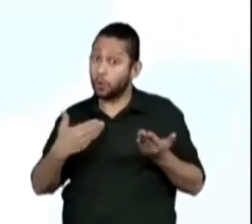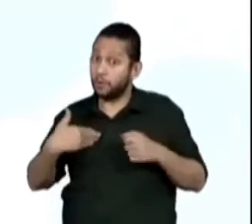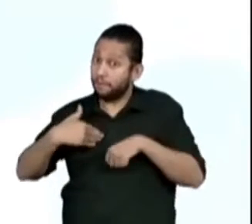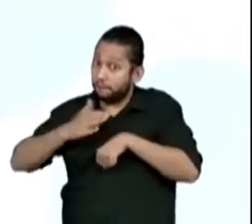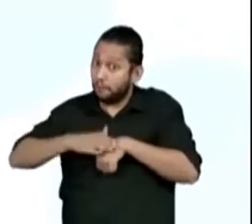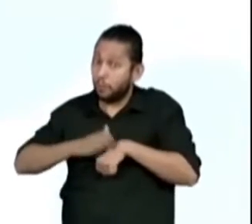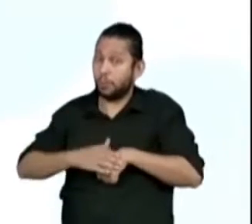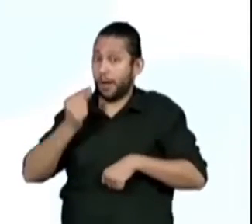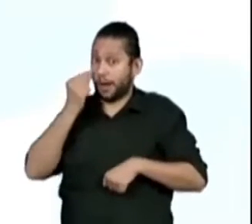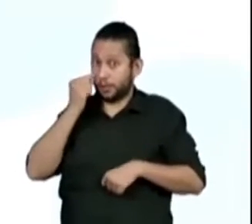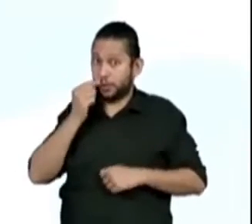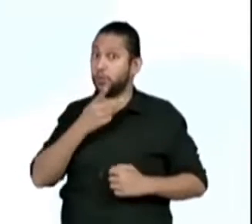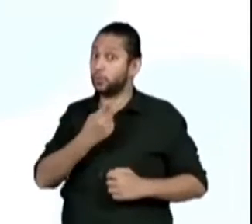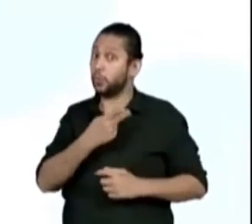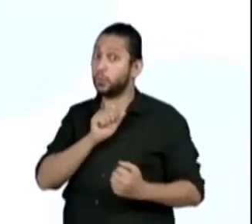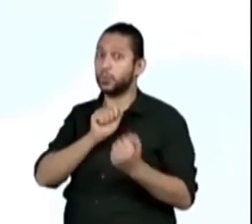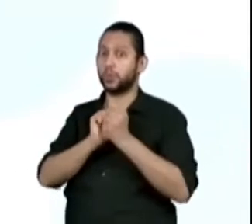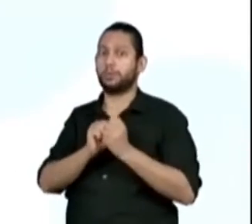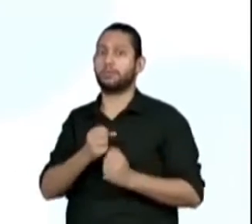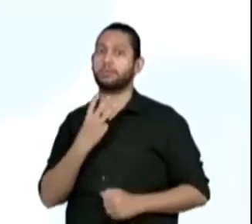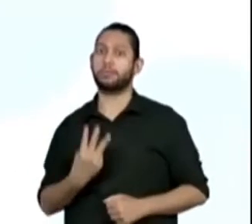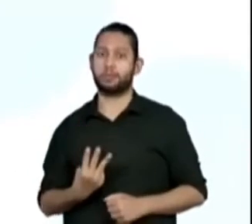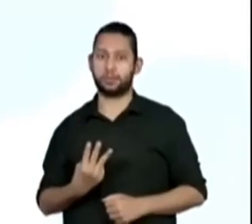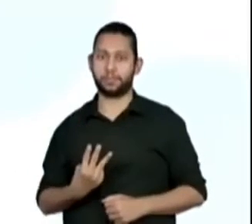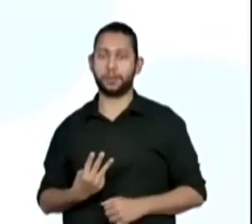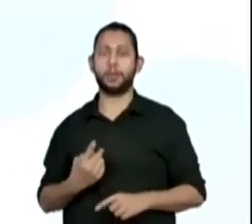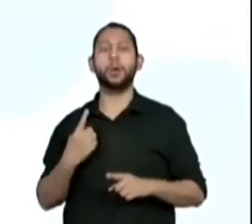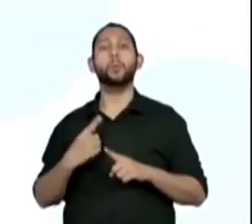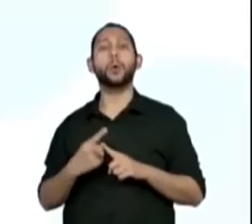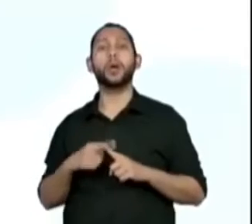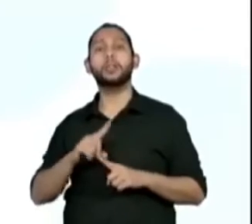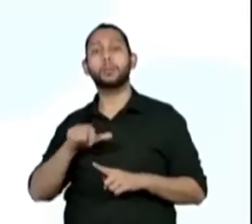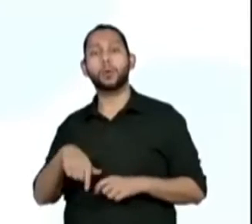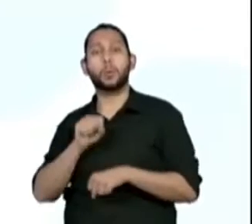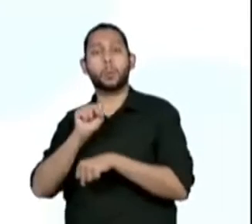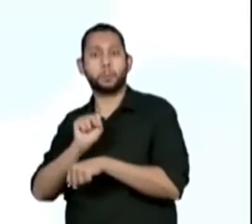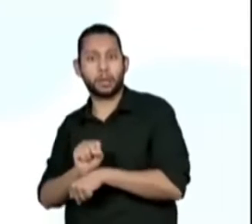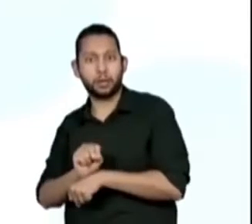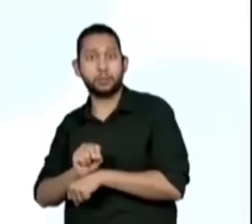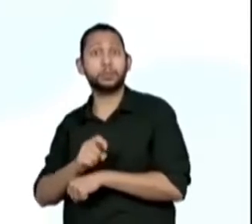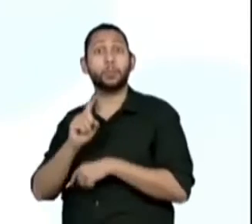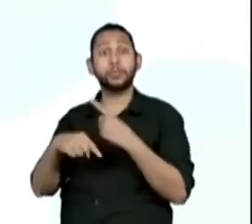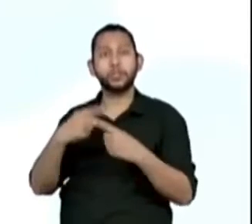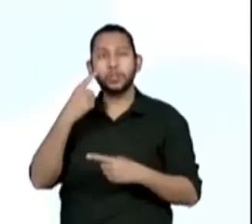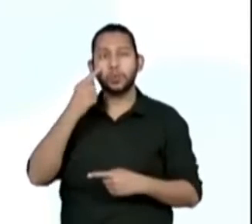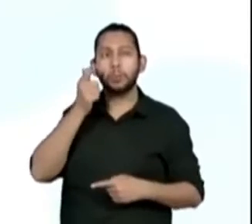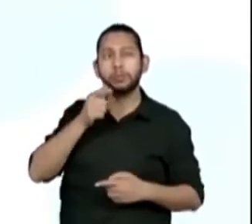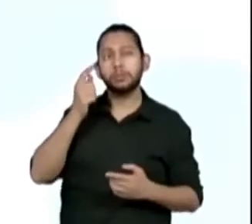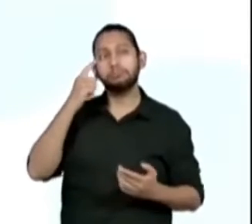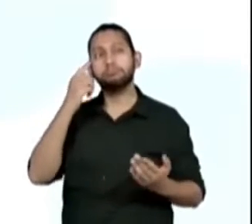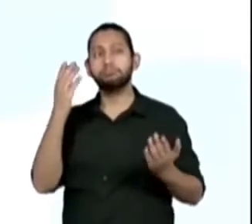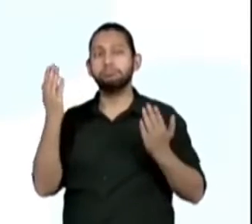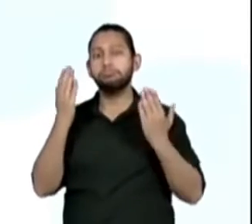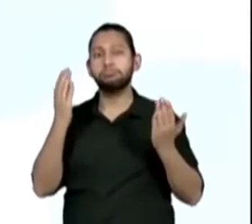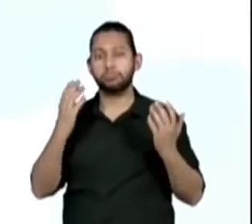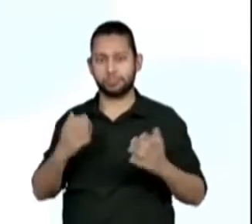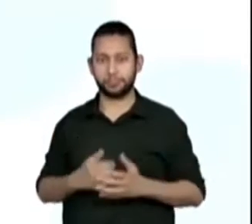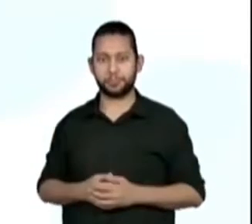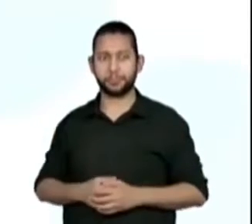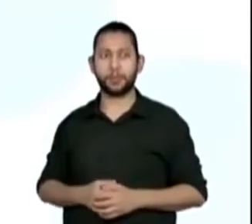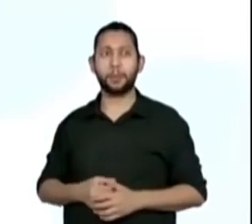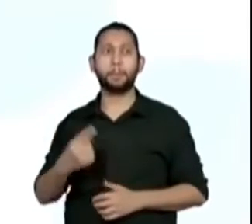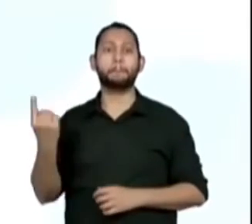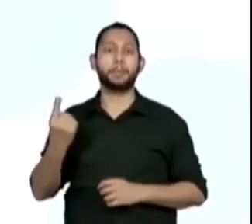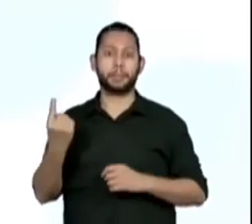aí, tá? Porque depois eu vou interromper pra gente observar algumas coisas, tá certo? Tá bom. Então, fala pra